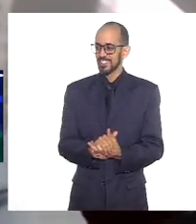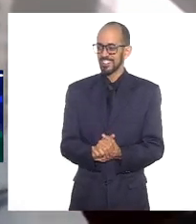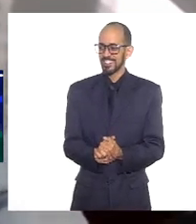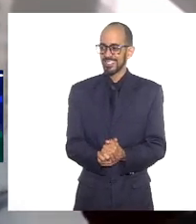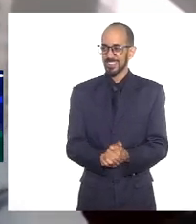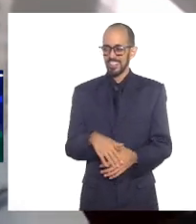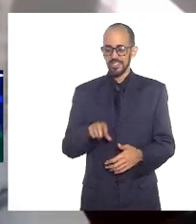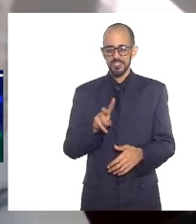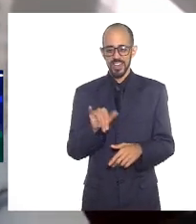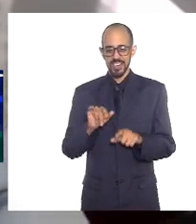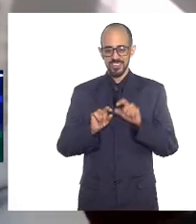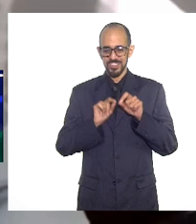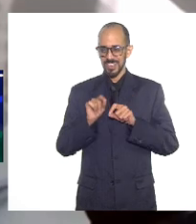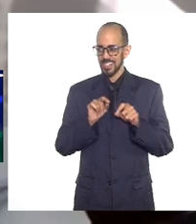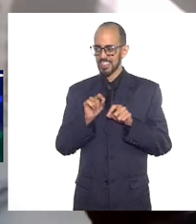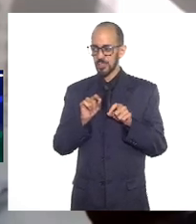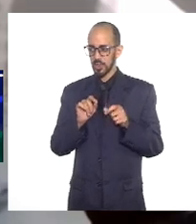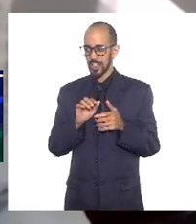que vão sendo